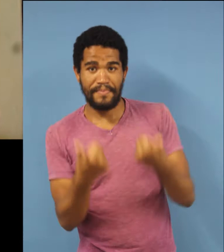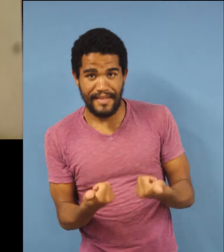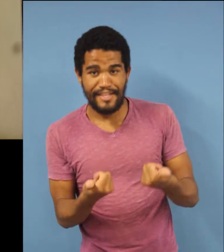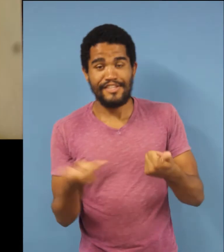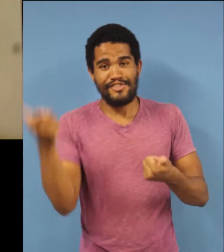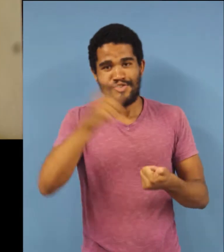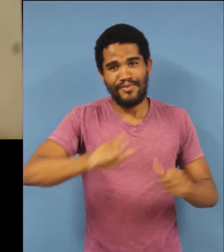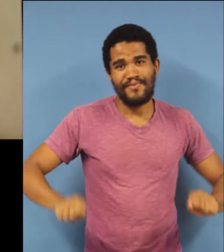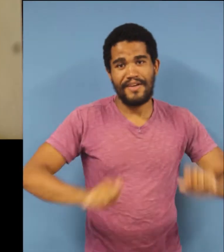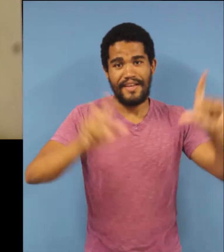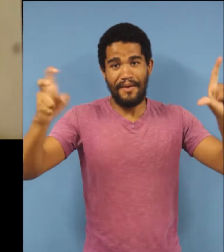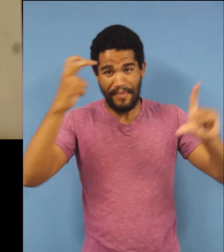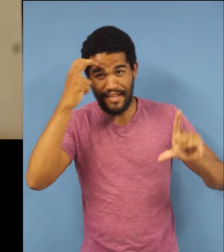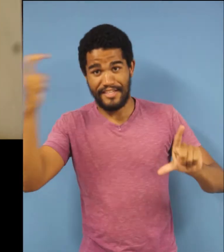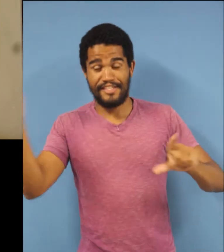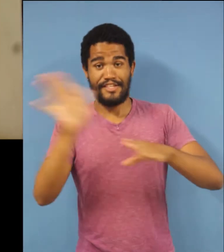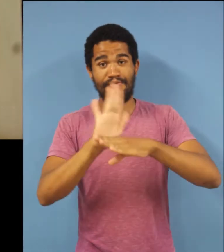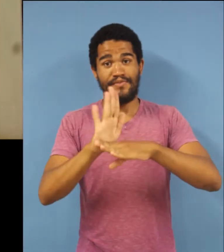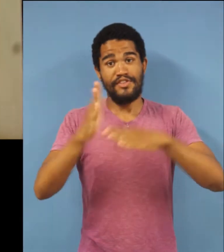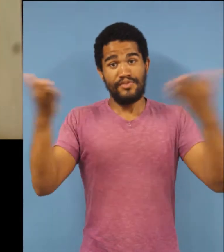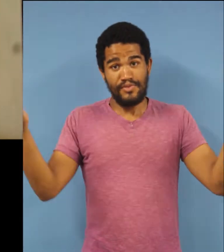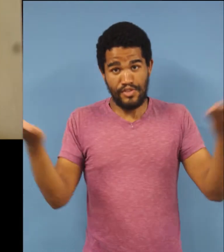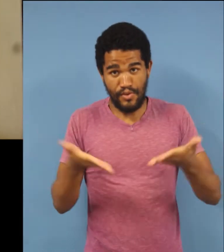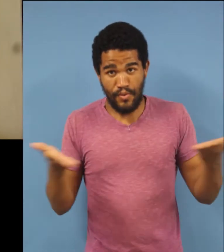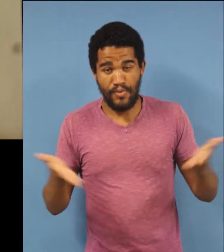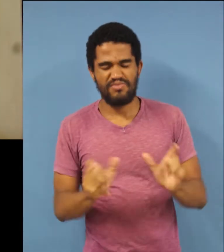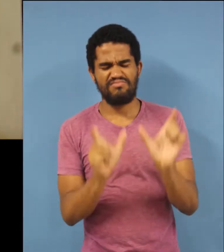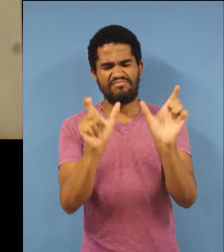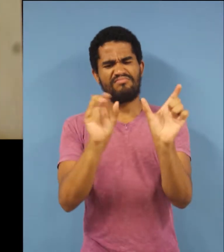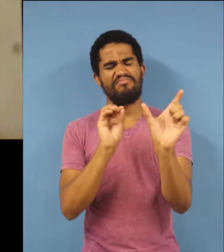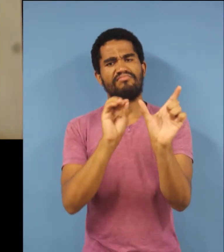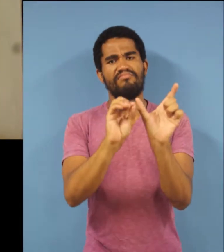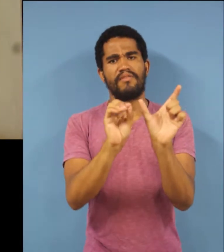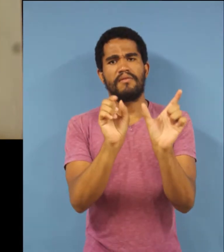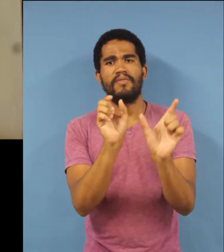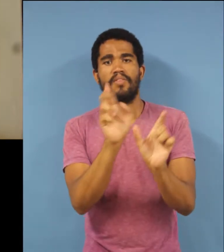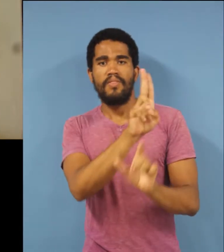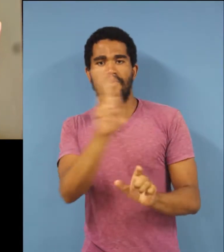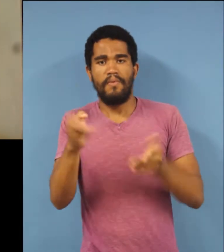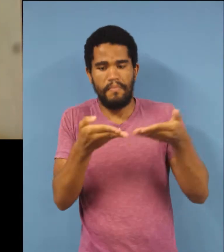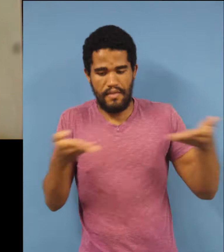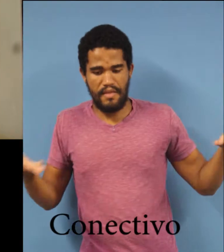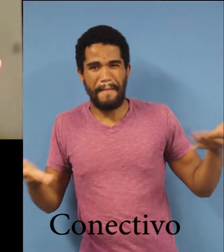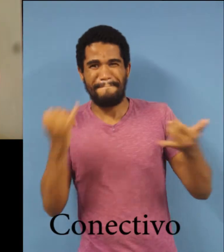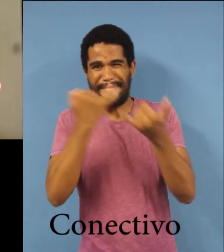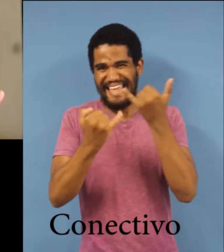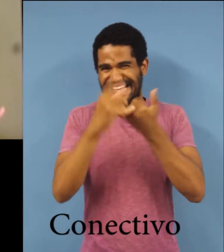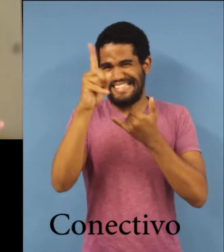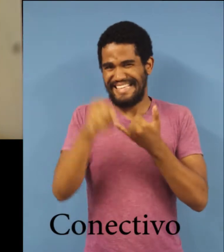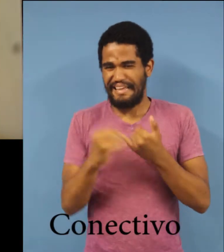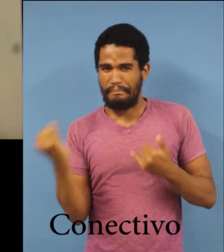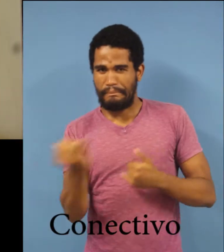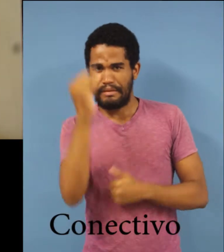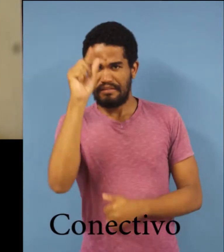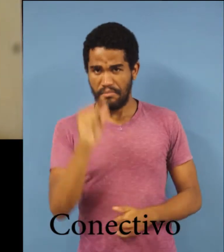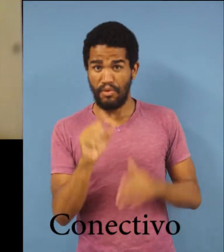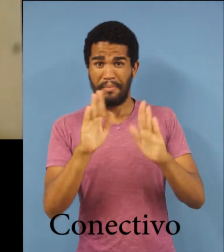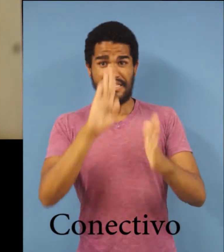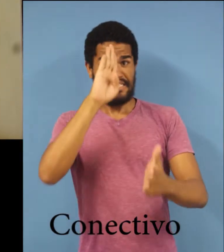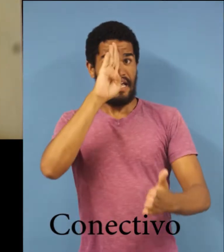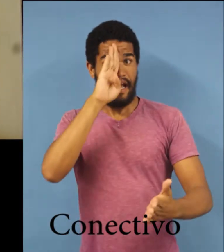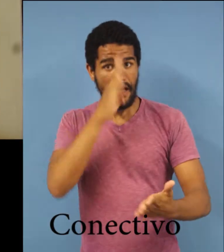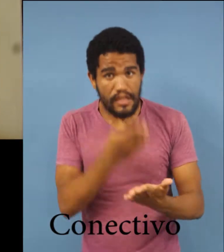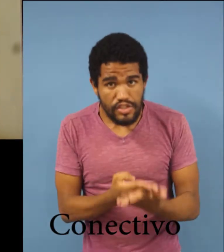Olá pessoal, tudo bem? O canal Inteligente está no ar. O vídeo de hoje é sobre conectivos e a priori parece uma coisa sem importância nenhuma, mas